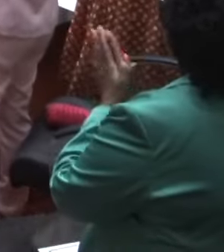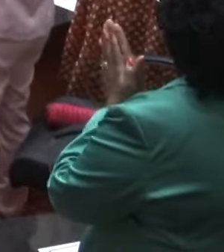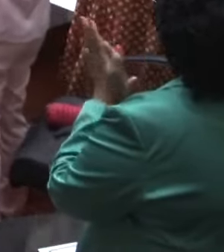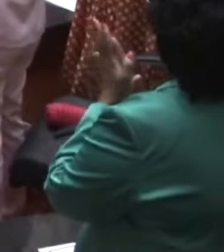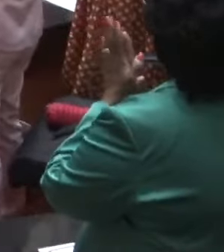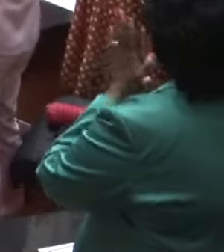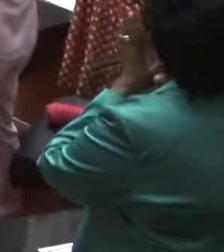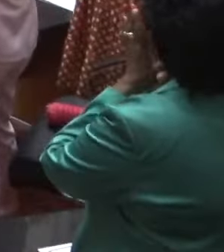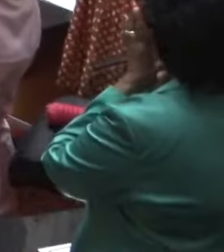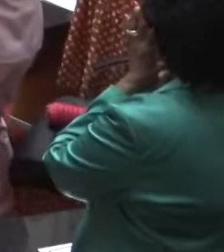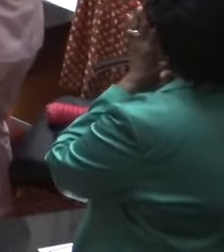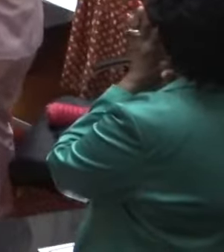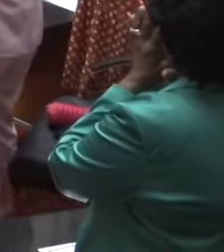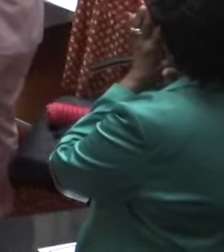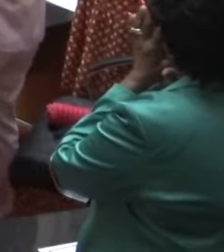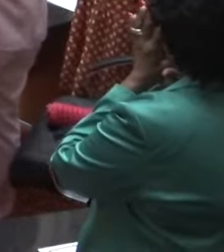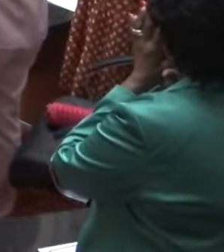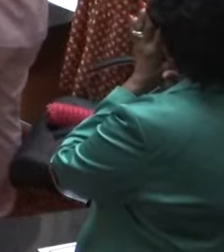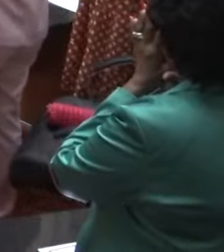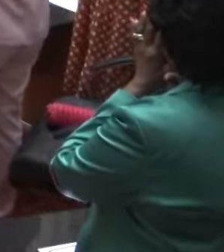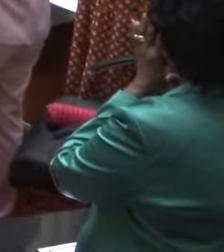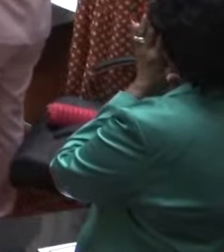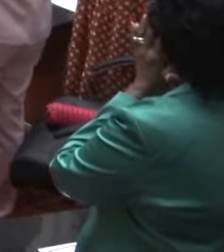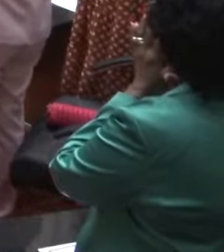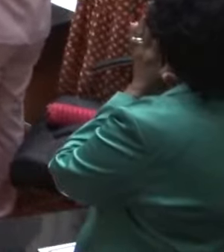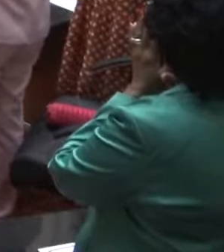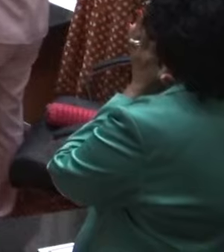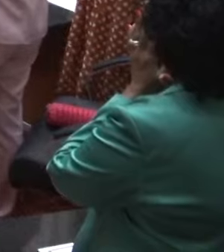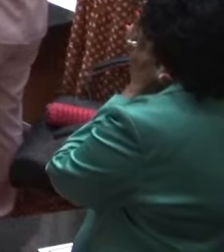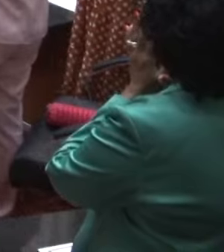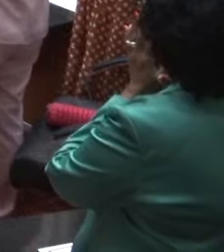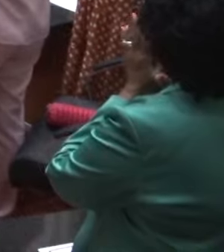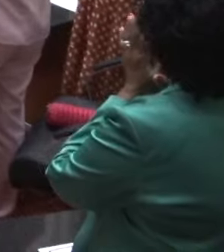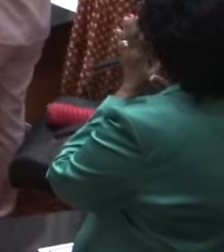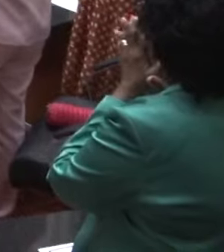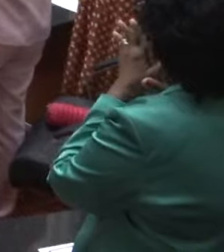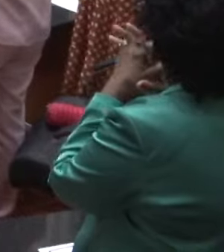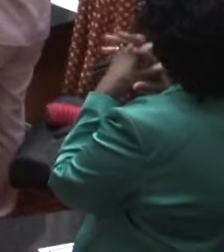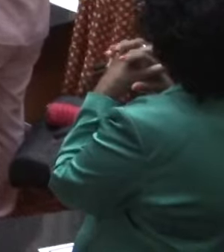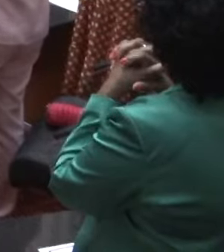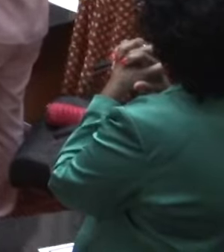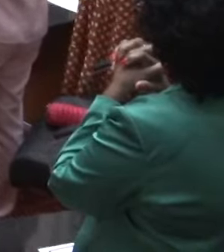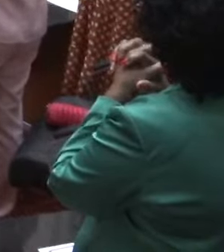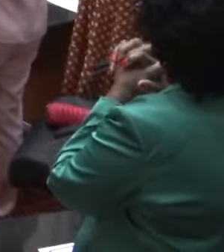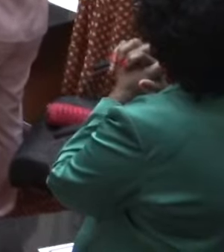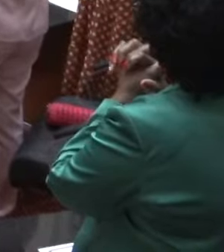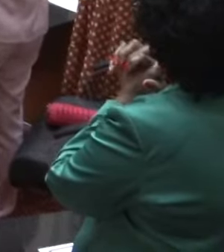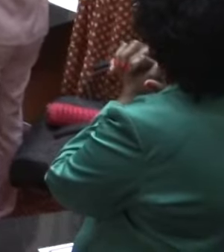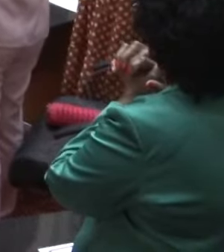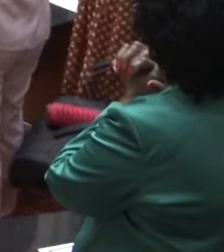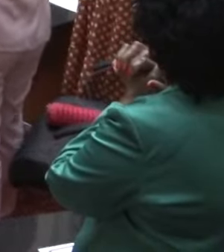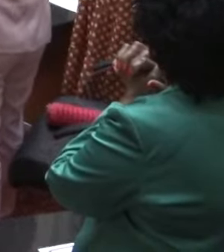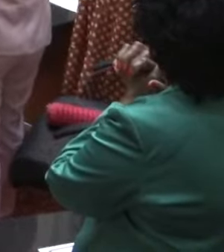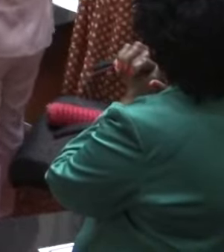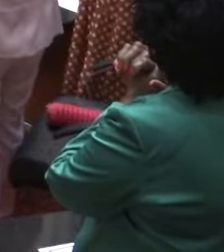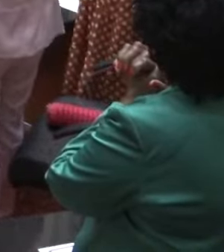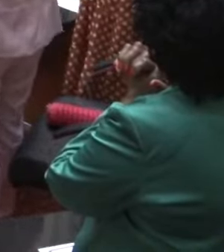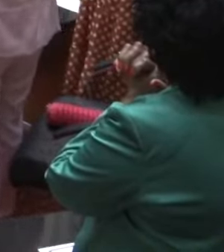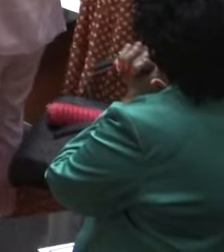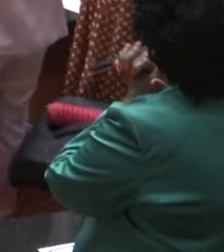Pessoal, antes de todo mundo se deslocar, nós queremos descer e fazer uma foto com todo mundo que está aqui. Aí eu peço que cada